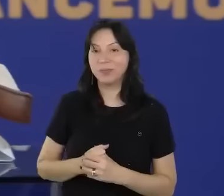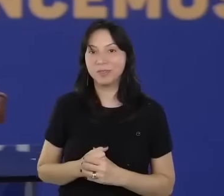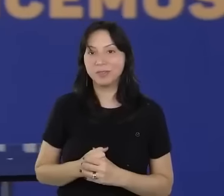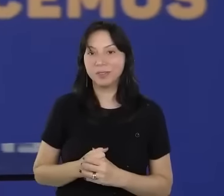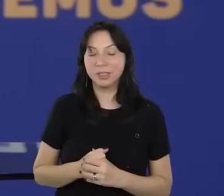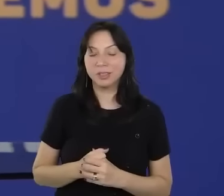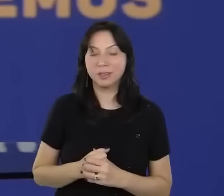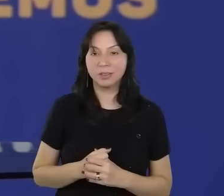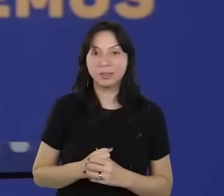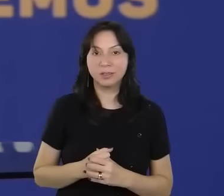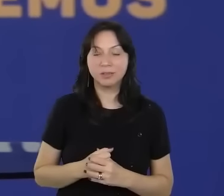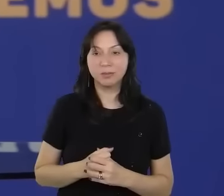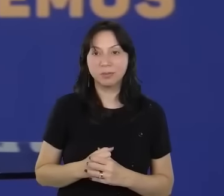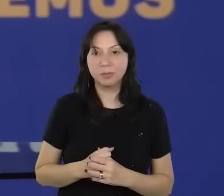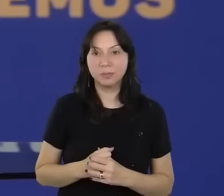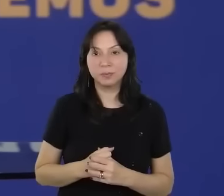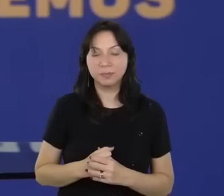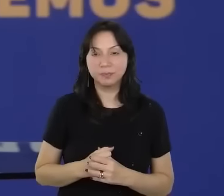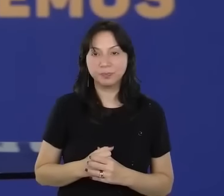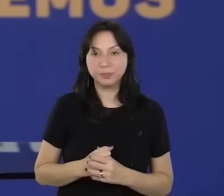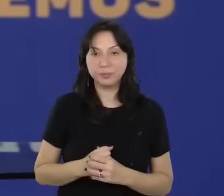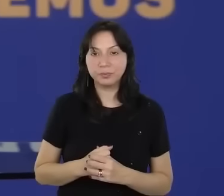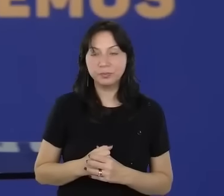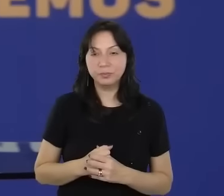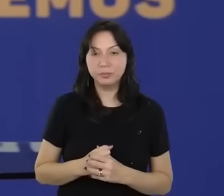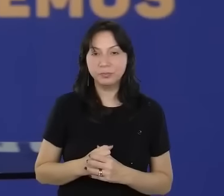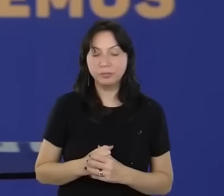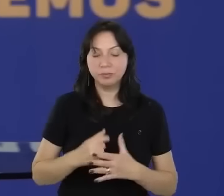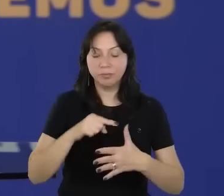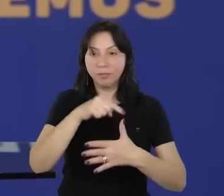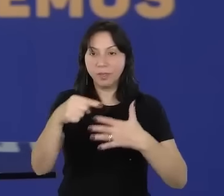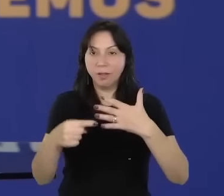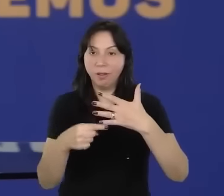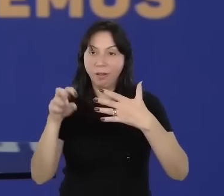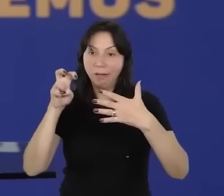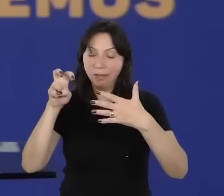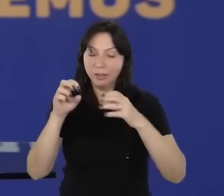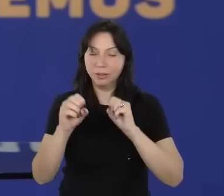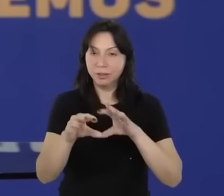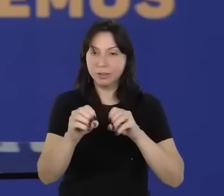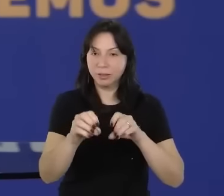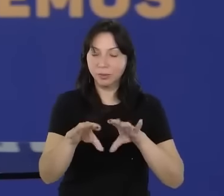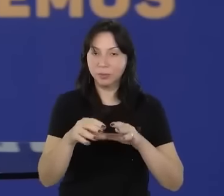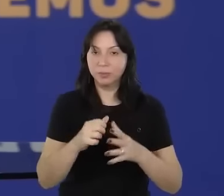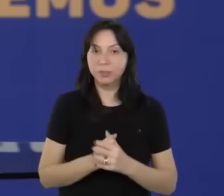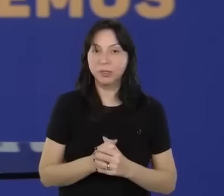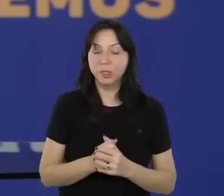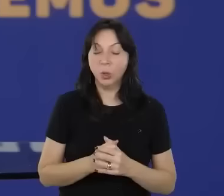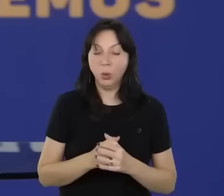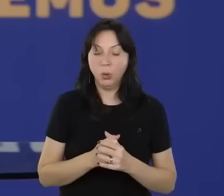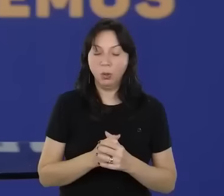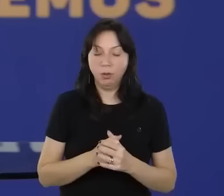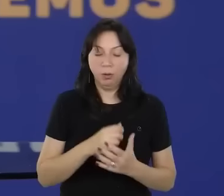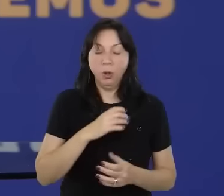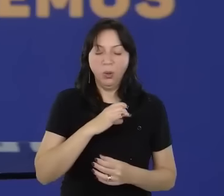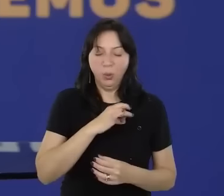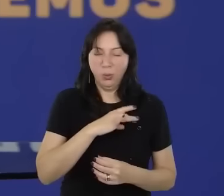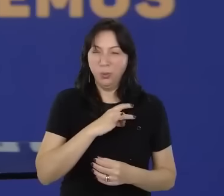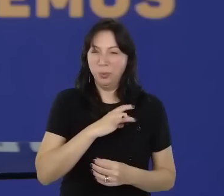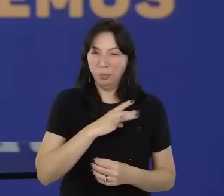ainda há uma quinta lição nesse texto é quando o medo assalta a nossa